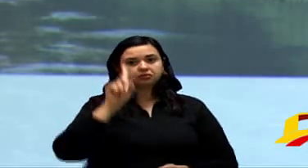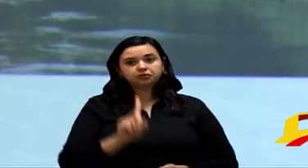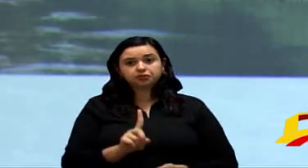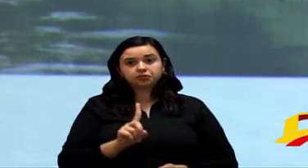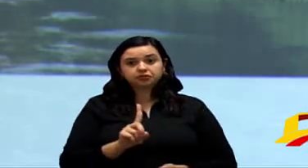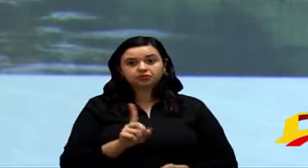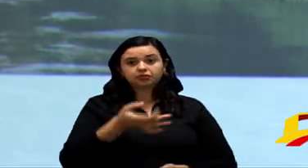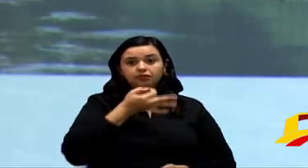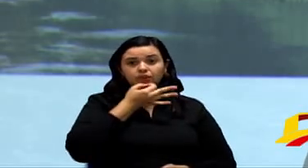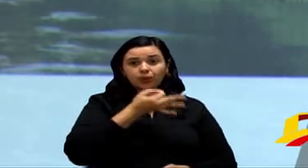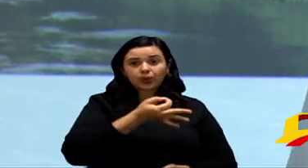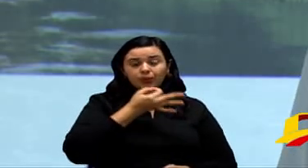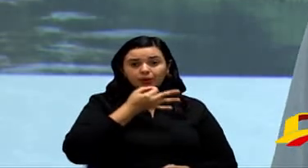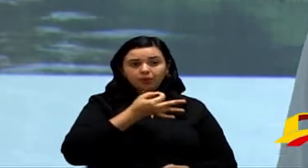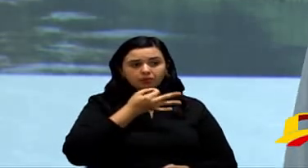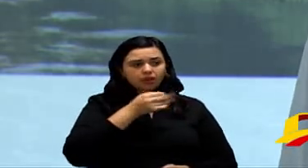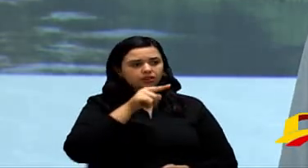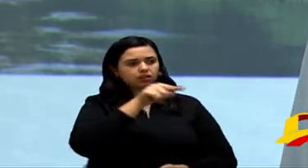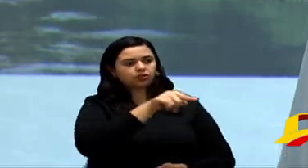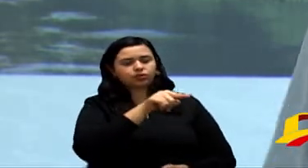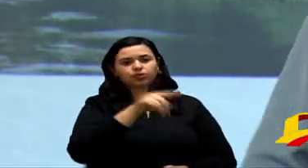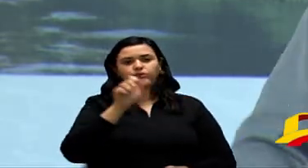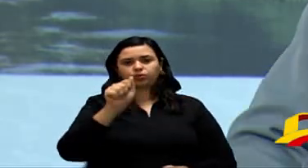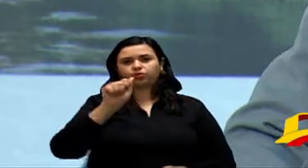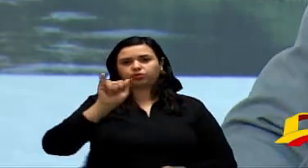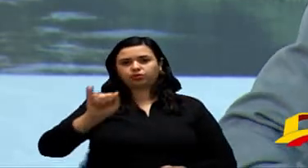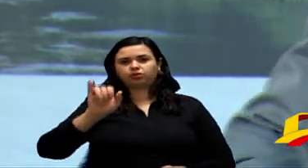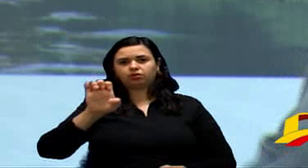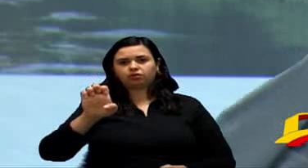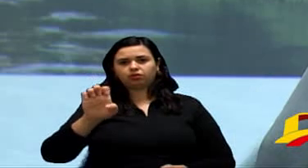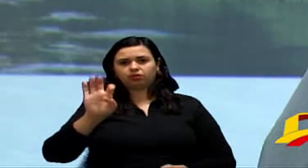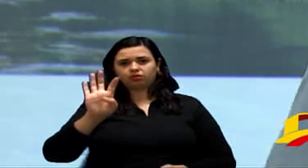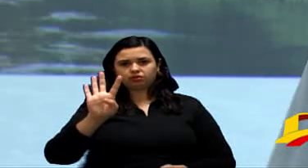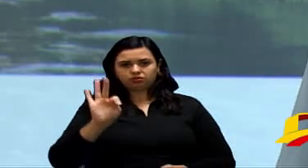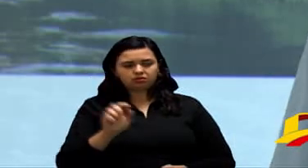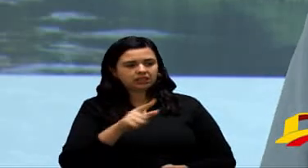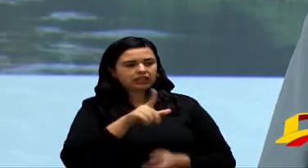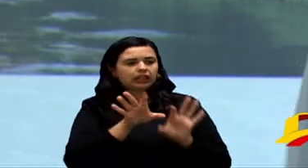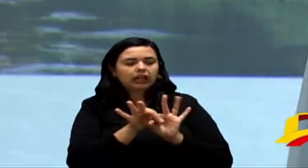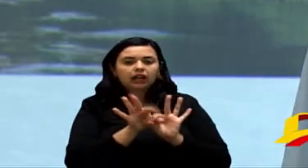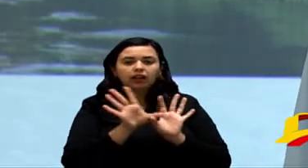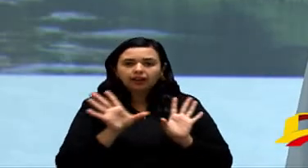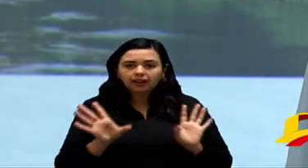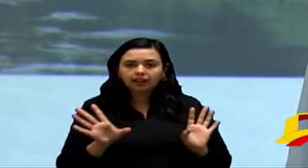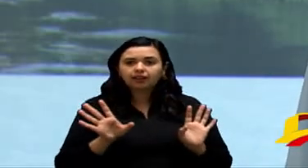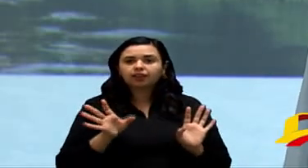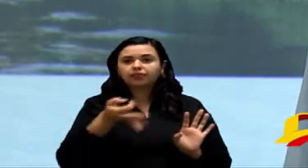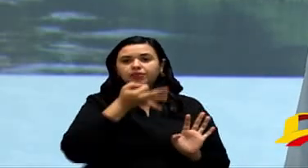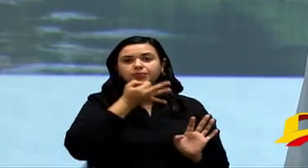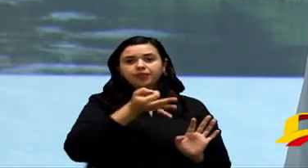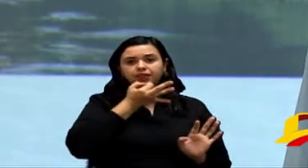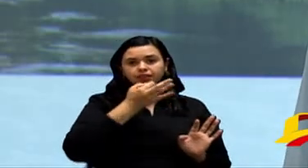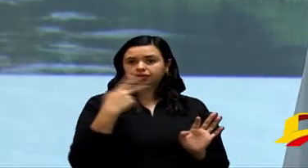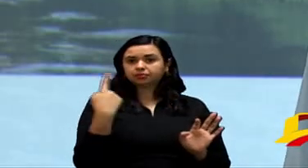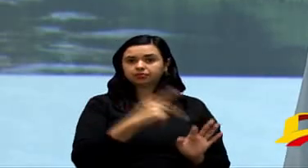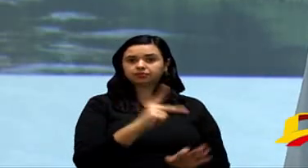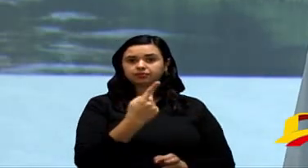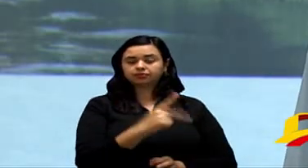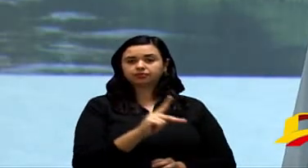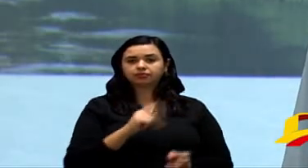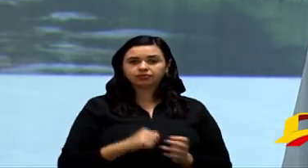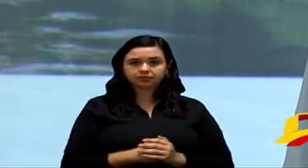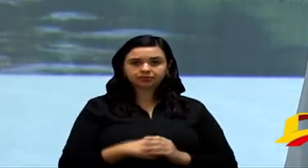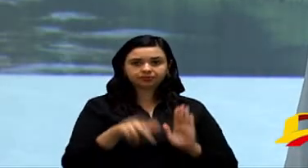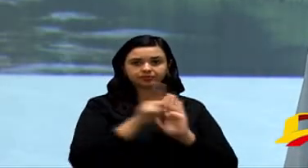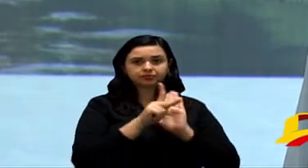posição do vereador arte ele tem ter a liberdade de tomar a posição em relação ao seu